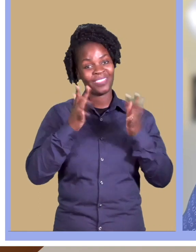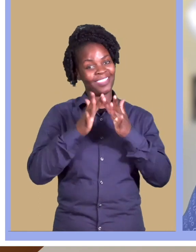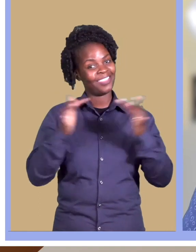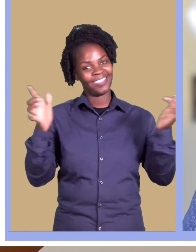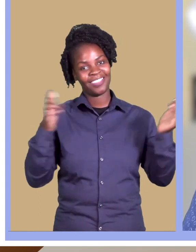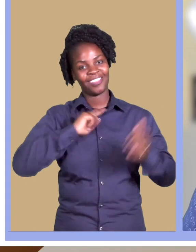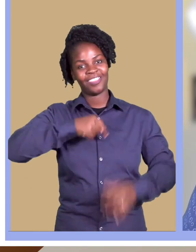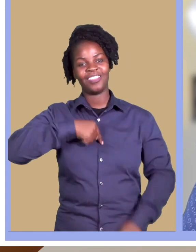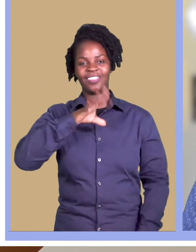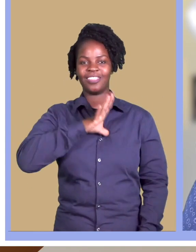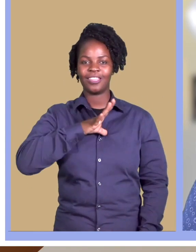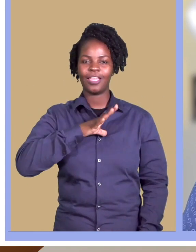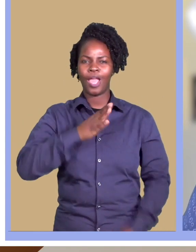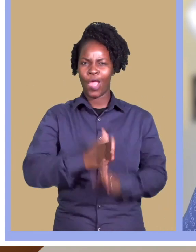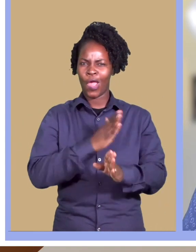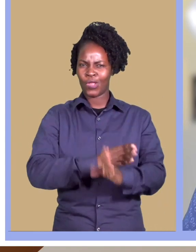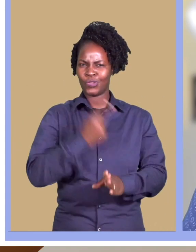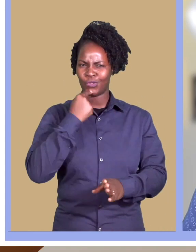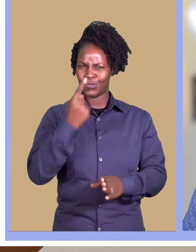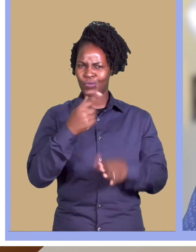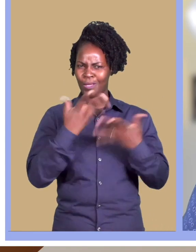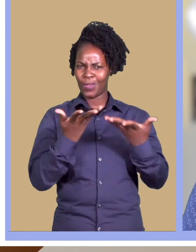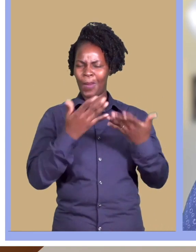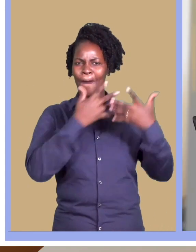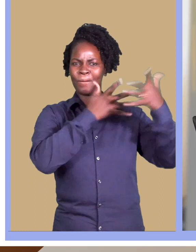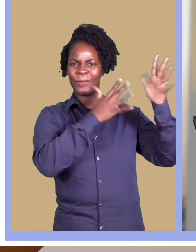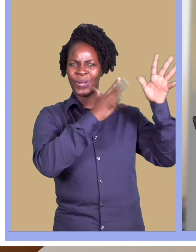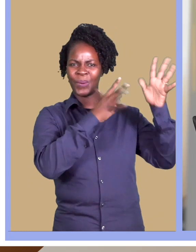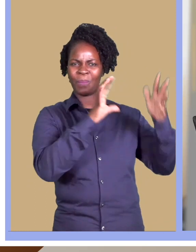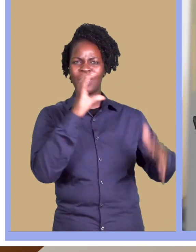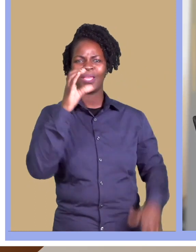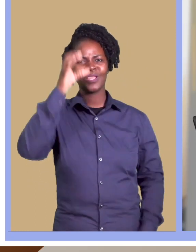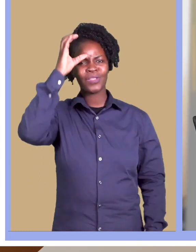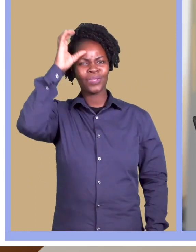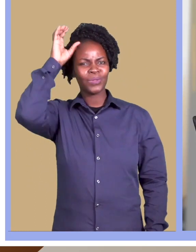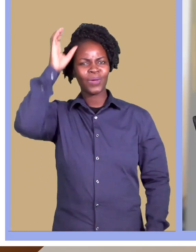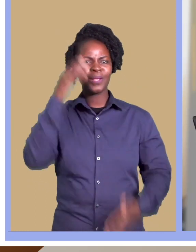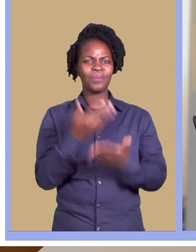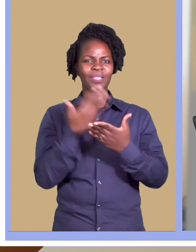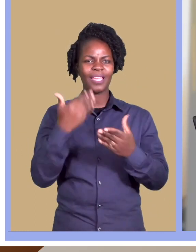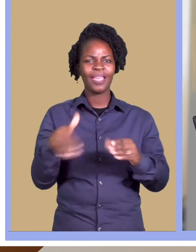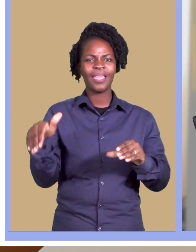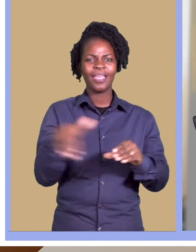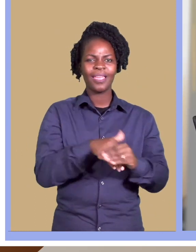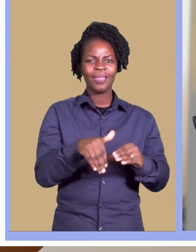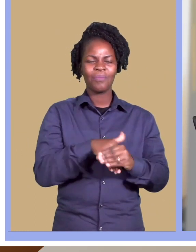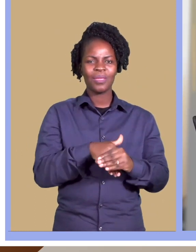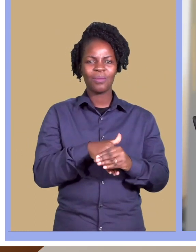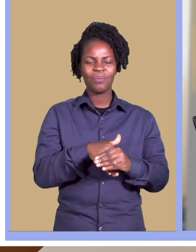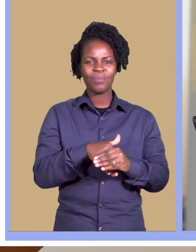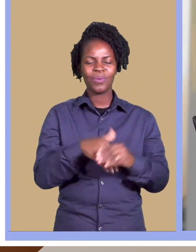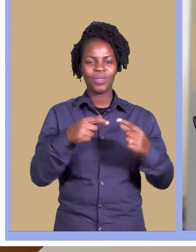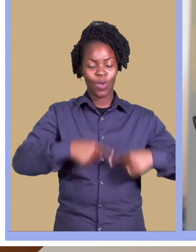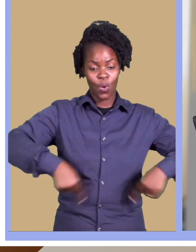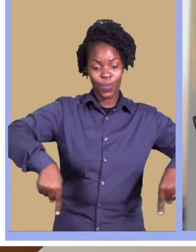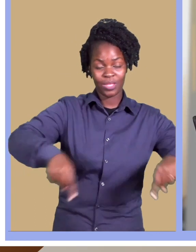parabenizei o Clodoaldo Castiano pelo fato de fazer parte como membro da Comissão Nacional dos Direitos